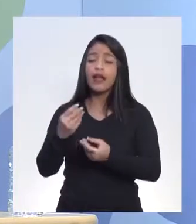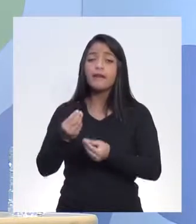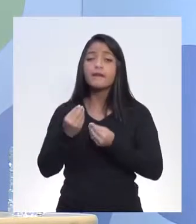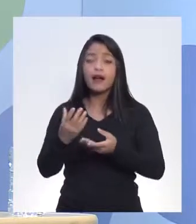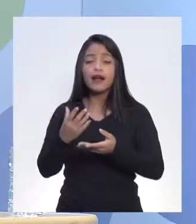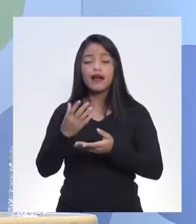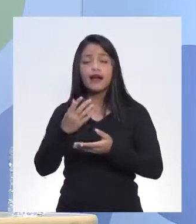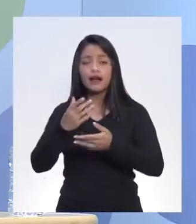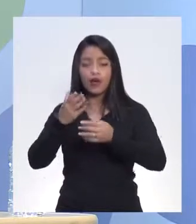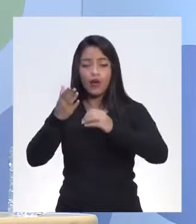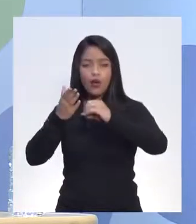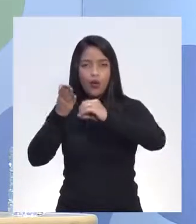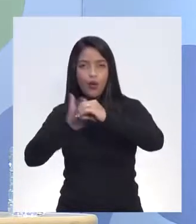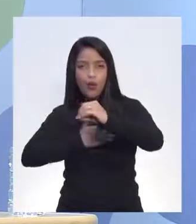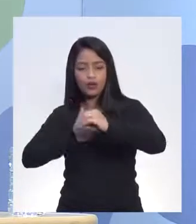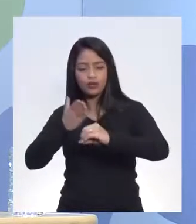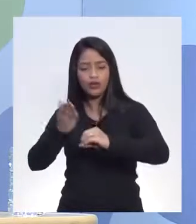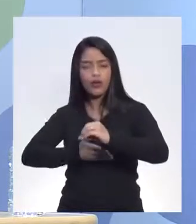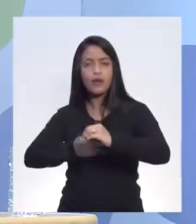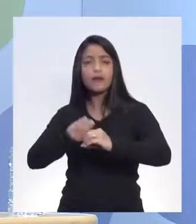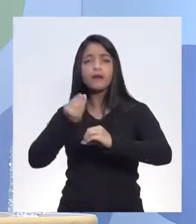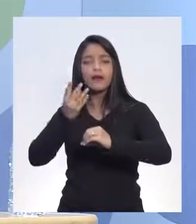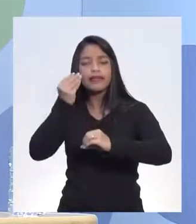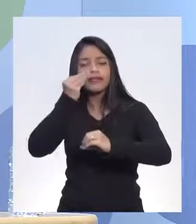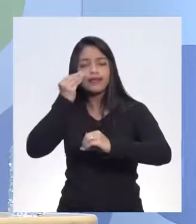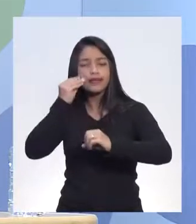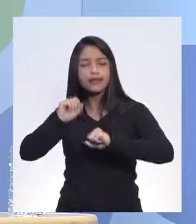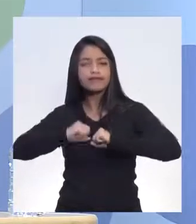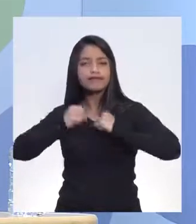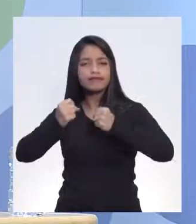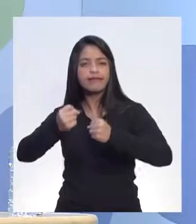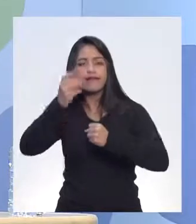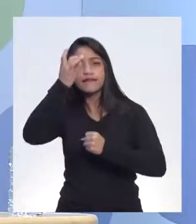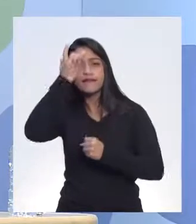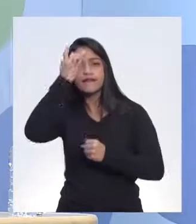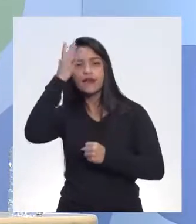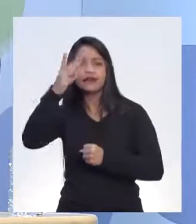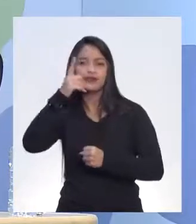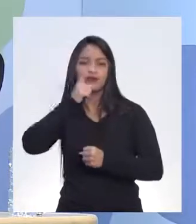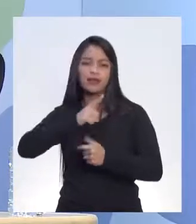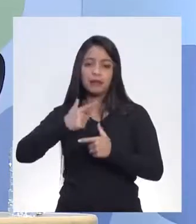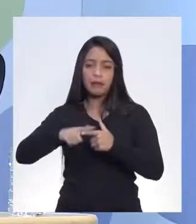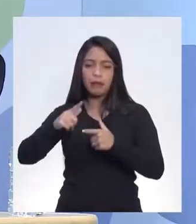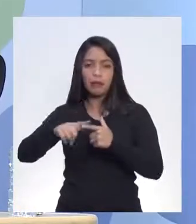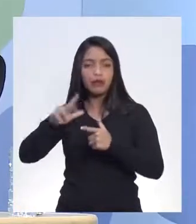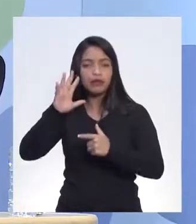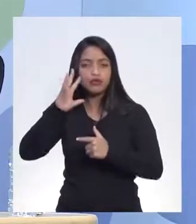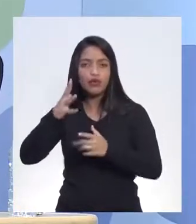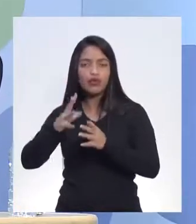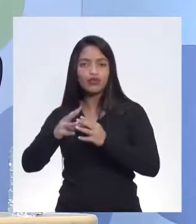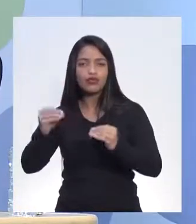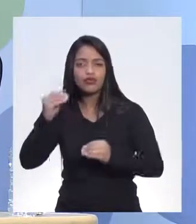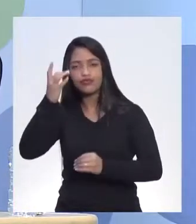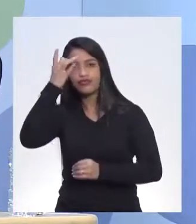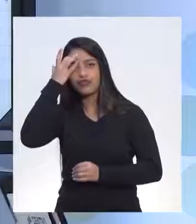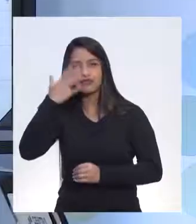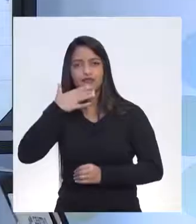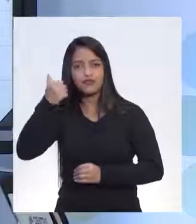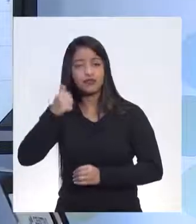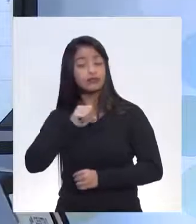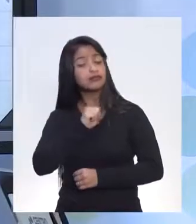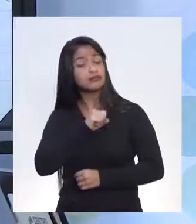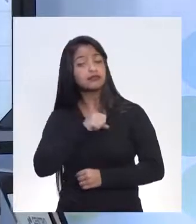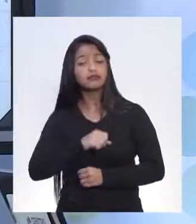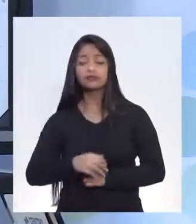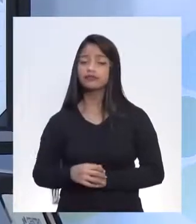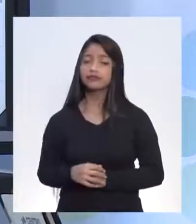tentar, né, utilizar números menores e tentar aí, no caso, resolver mais fácil, né? Sim, sem dúvida. Portanto, olha